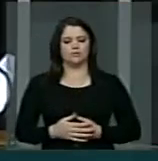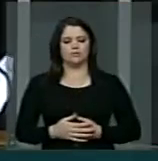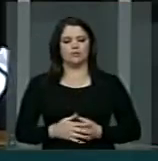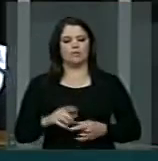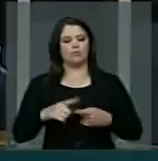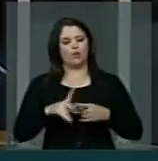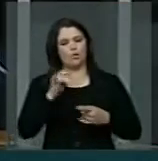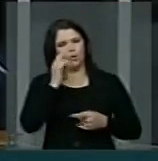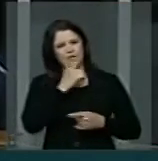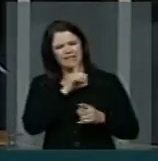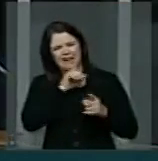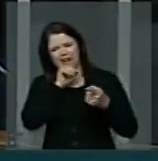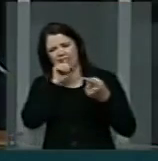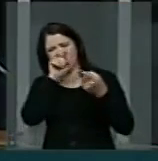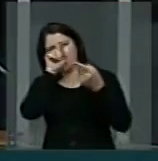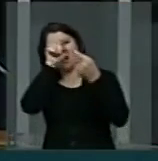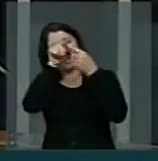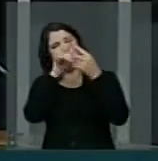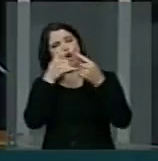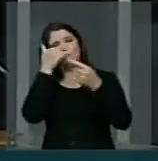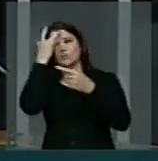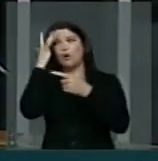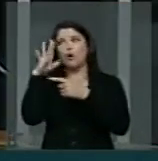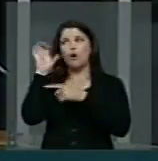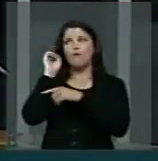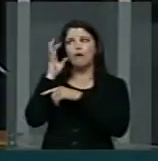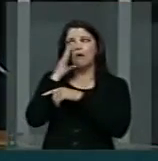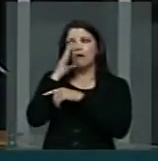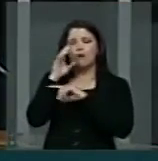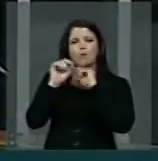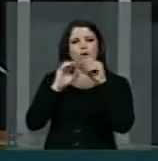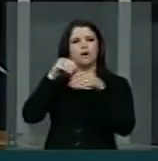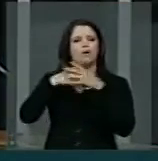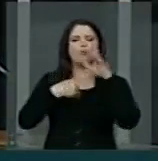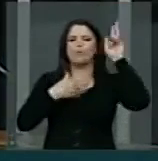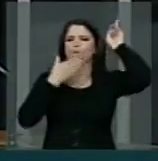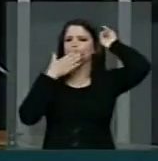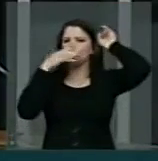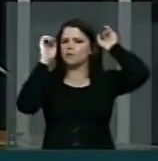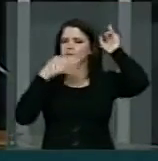Brasil, que chega lá na ponta onde está vivendo o índio no nosso país. Muito obrigada.